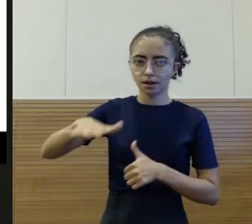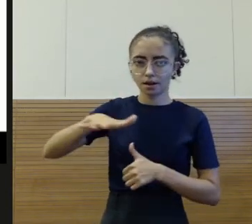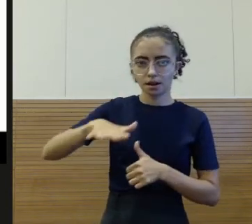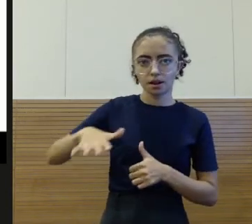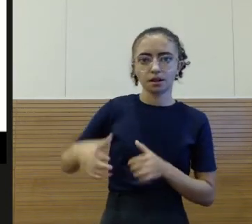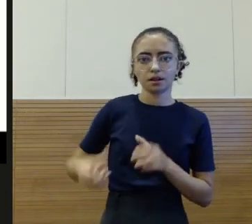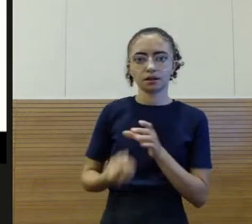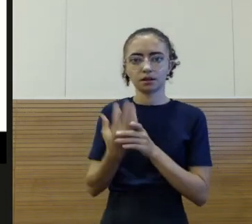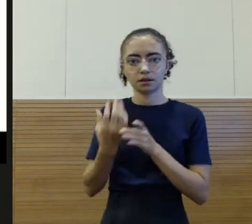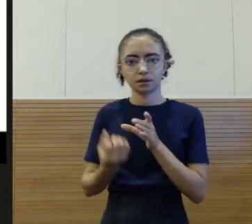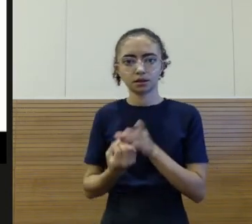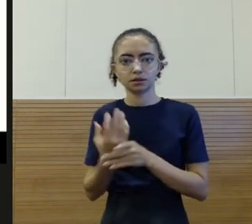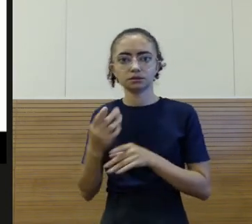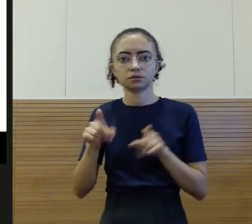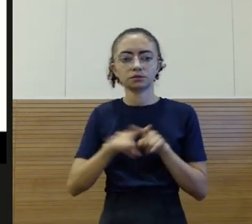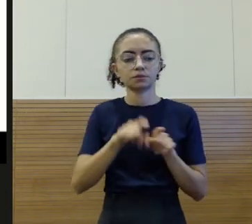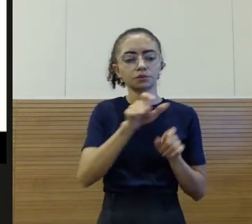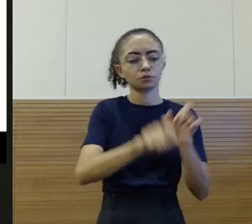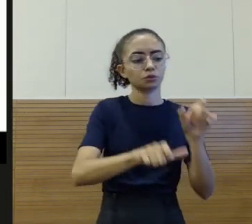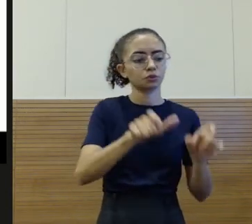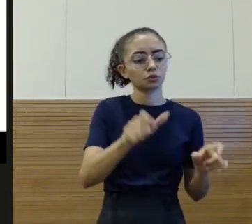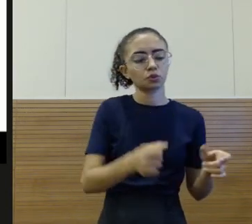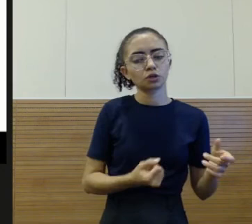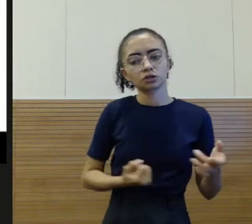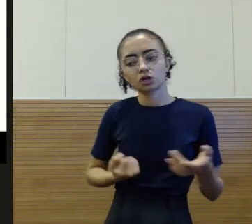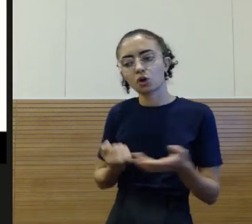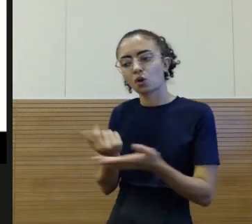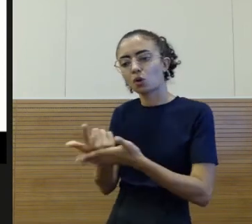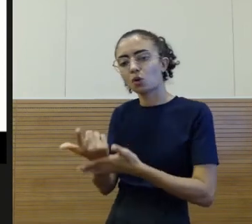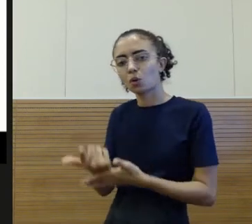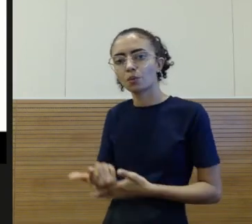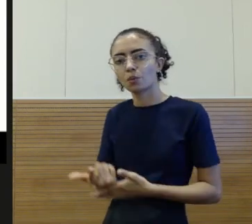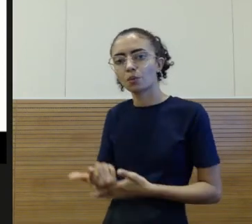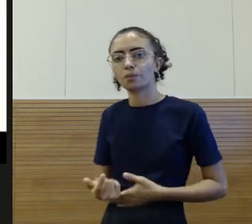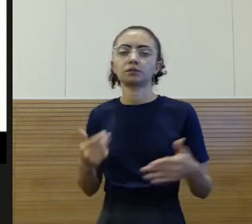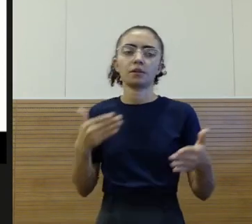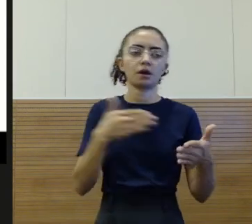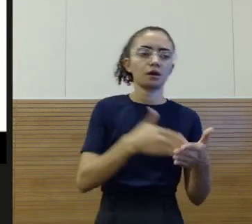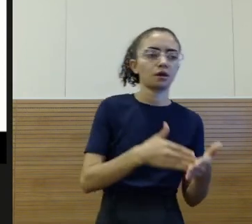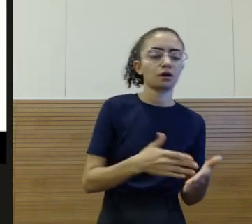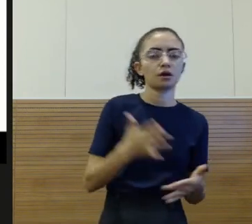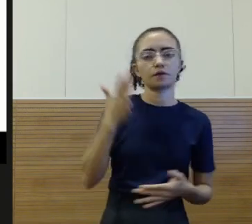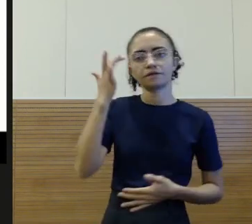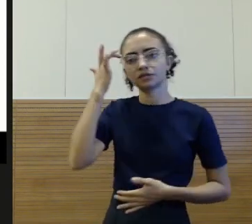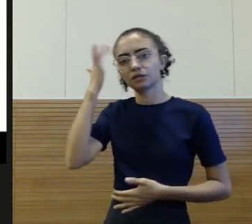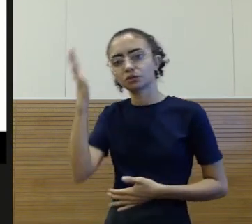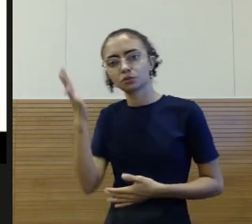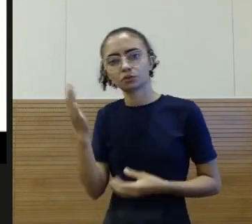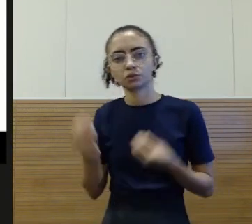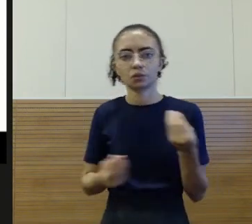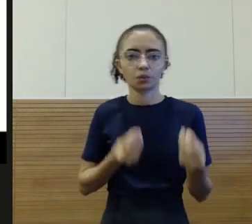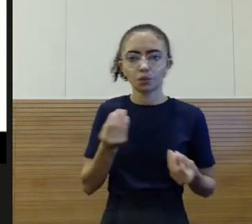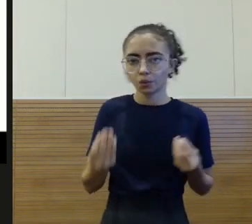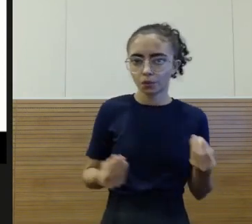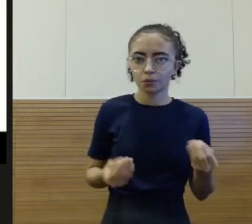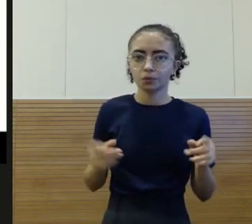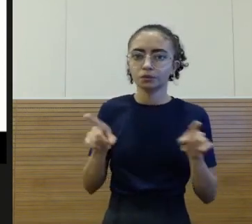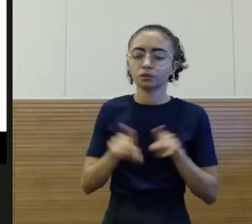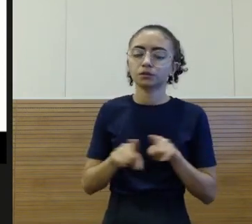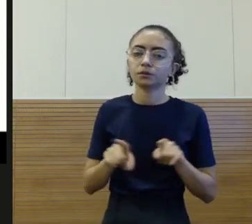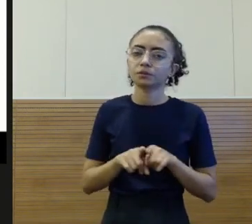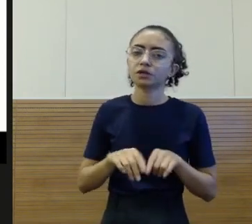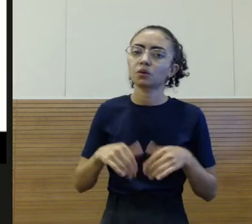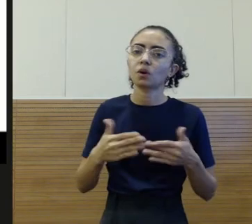dos entornos, do consumidor, que é uma barreira, que é um facilitador, e também já se pode priorizar os diferentes